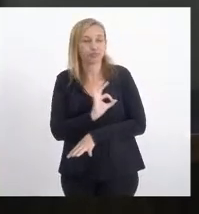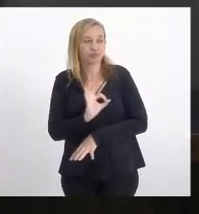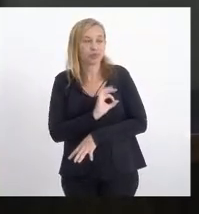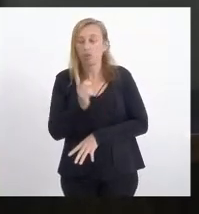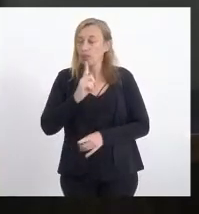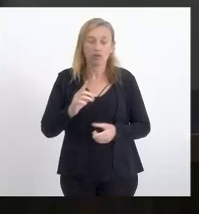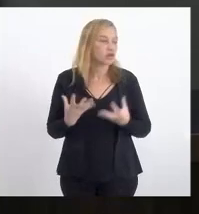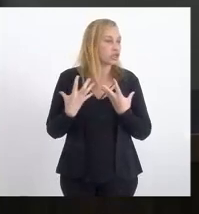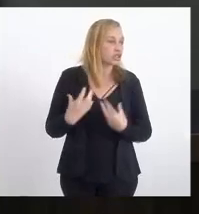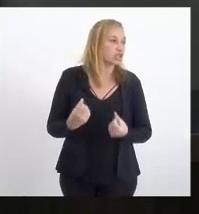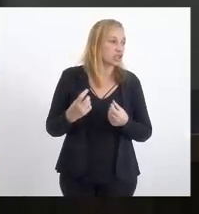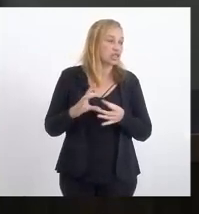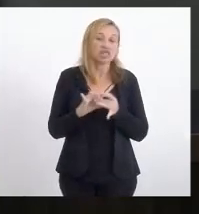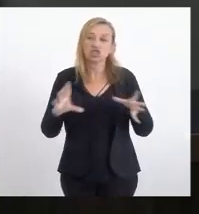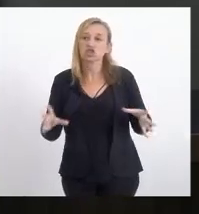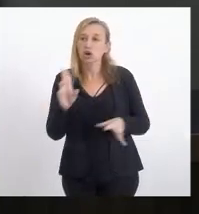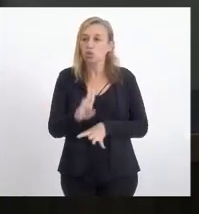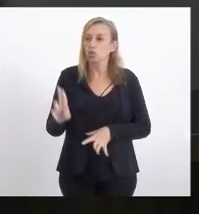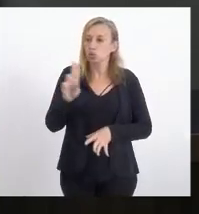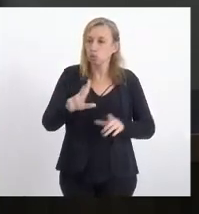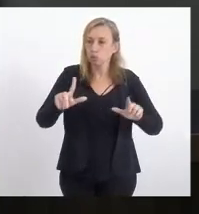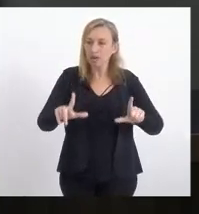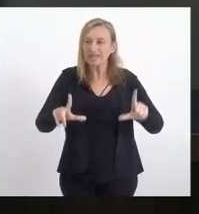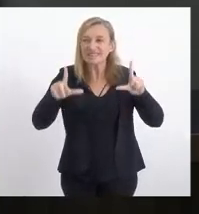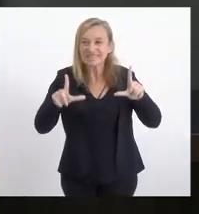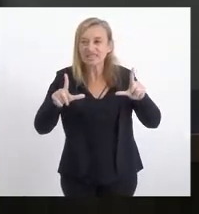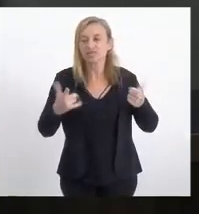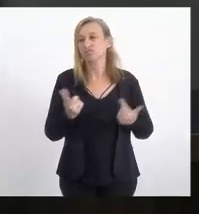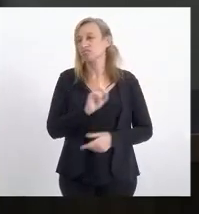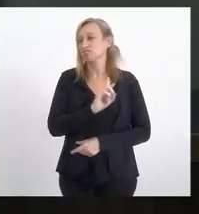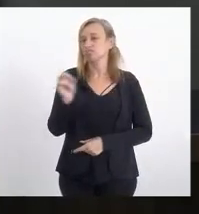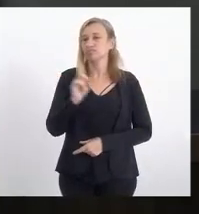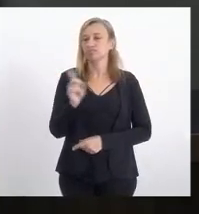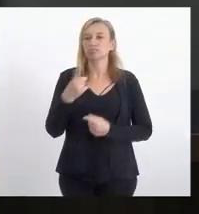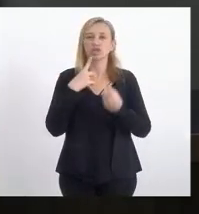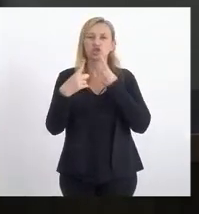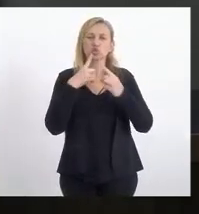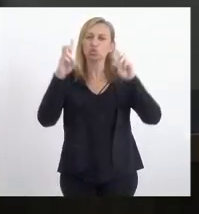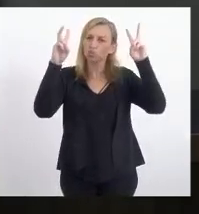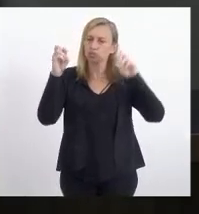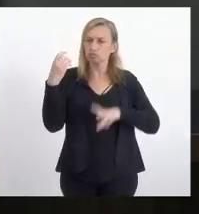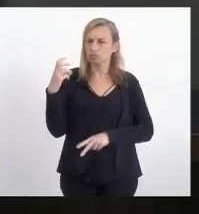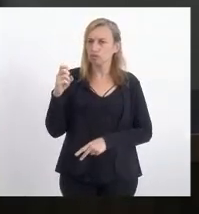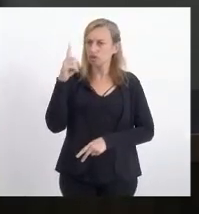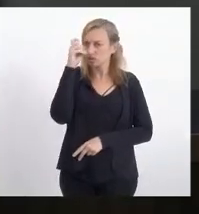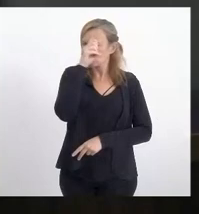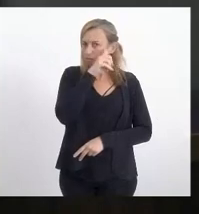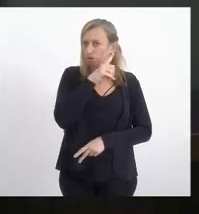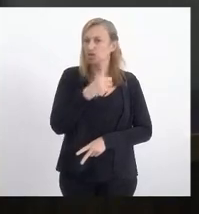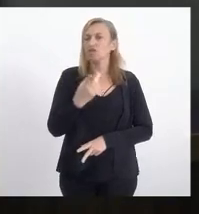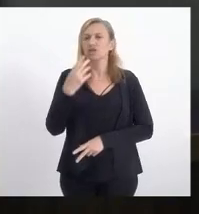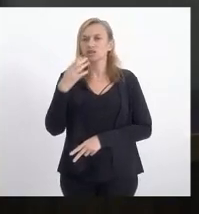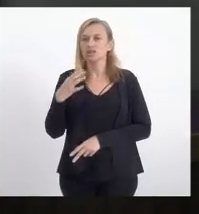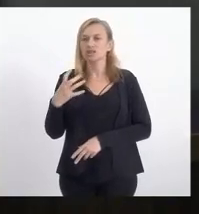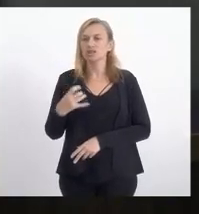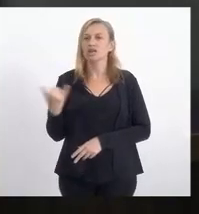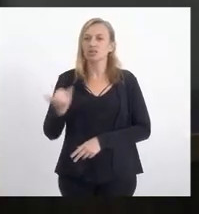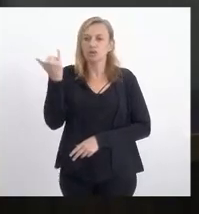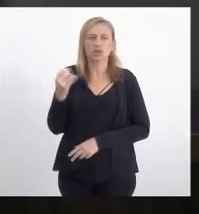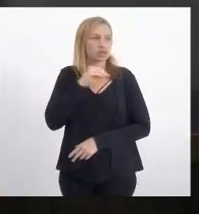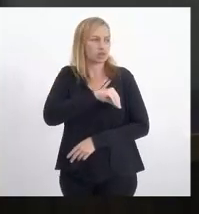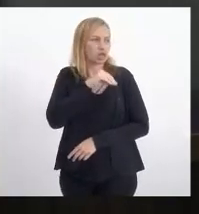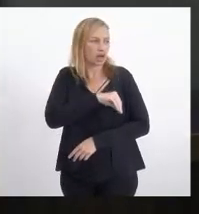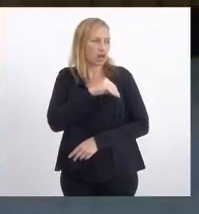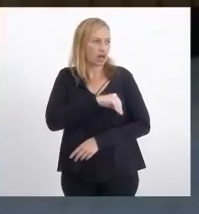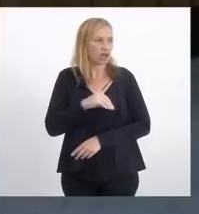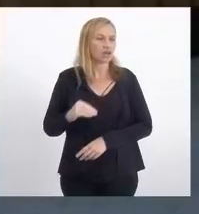Não Vou permitir a utilização de palanque político aqui nesse plenário para discutir um tema tão importante que é o salário e que a carreira